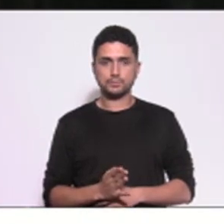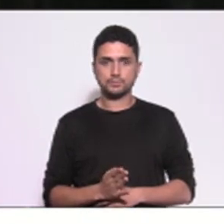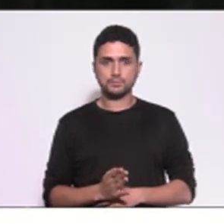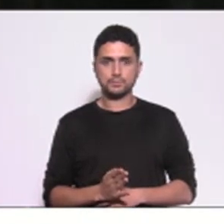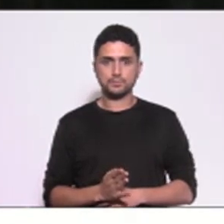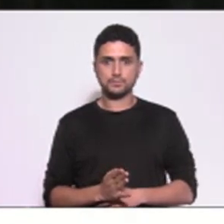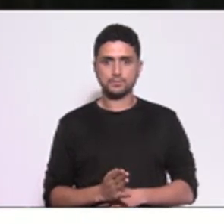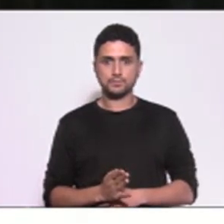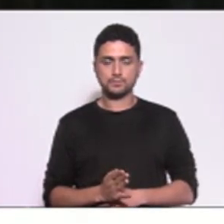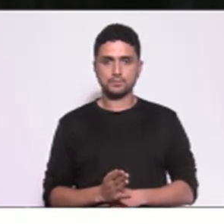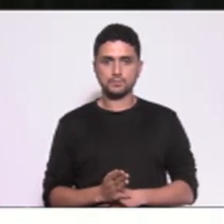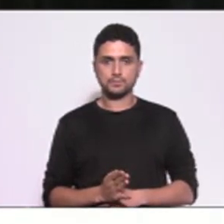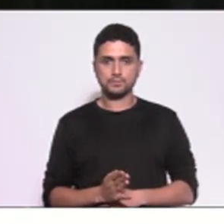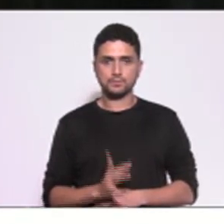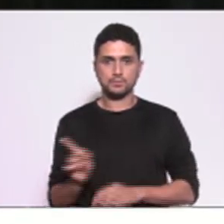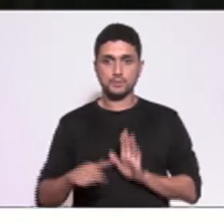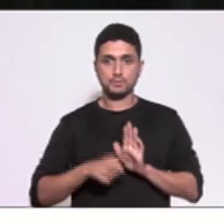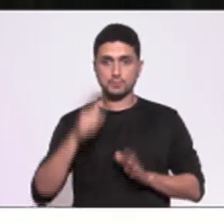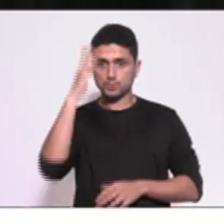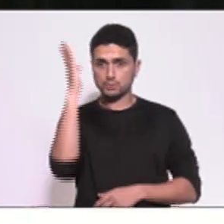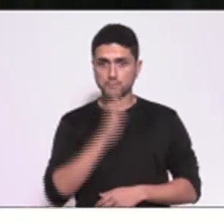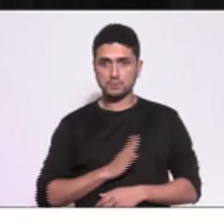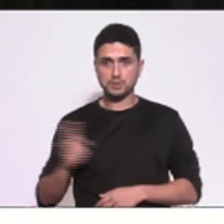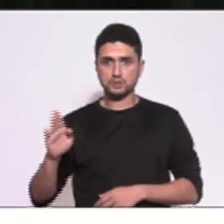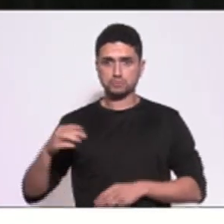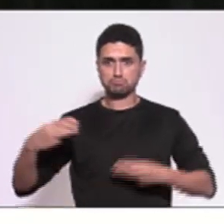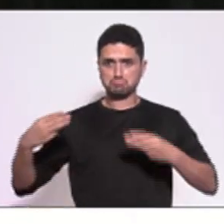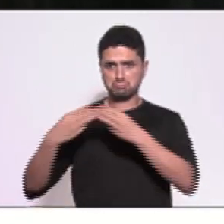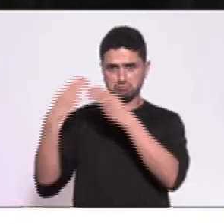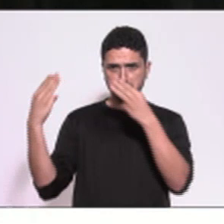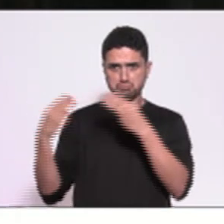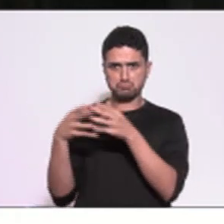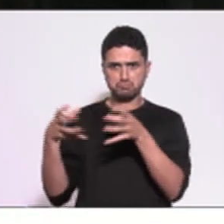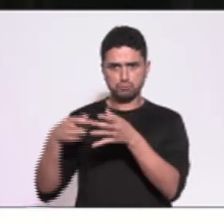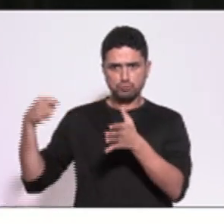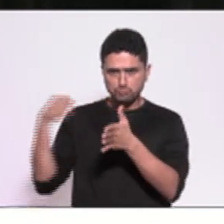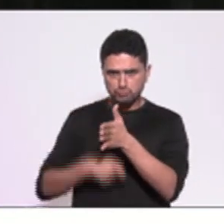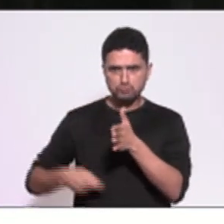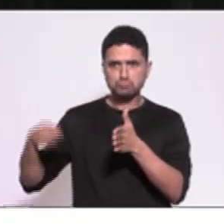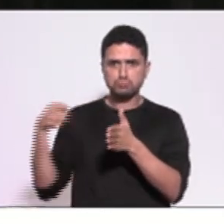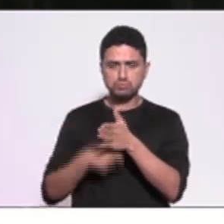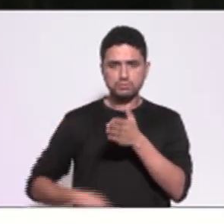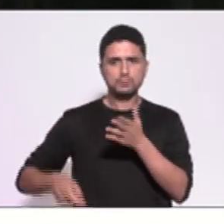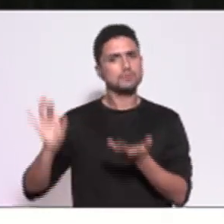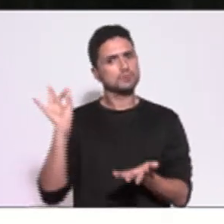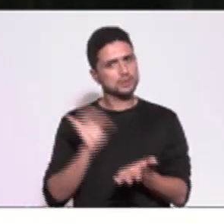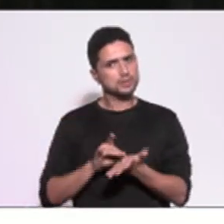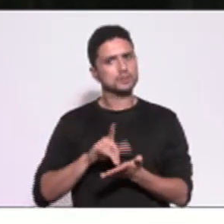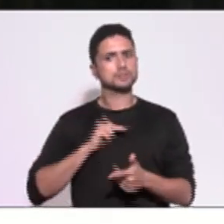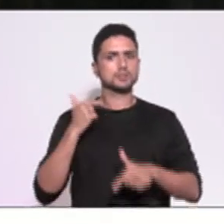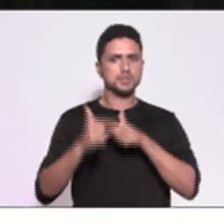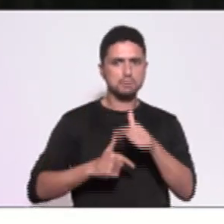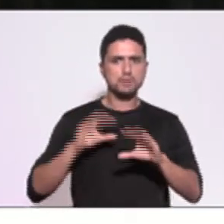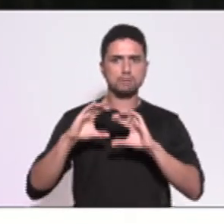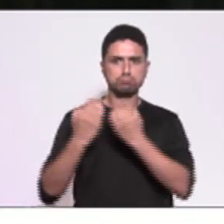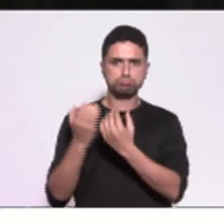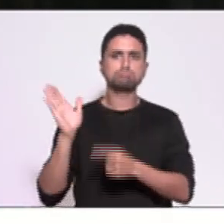que levantaram a nossa bandeira, um dos primeiros parlamentares de origem judaica que realmente fizeram um trabalho comunitário,